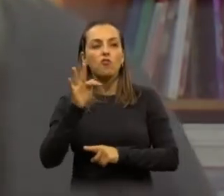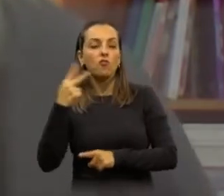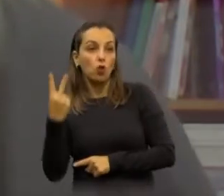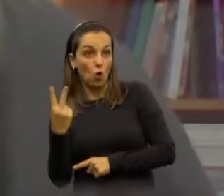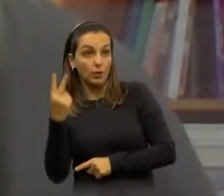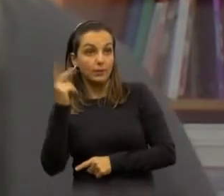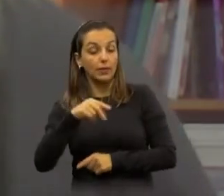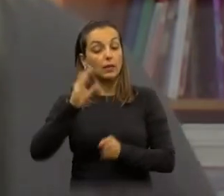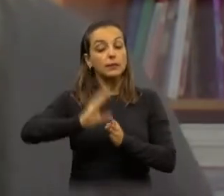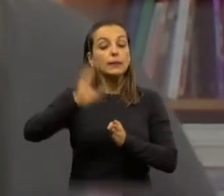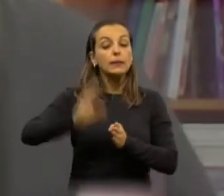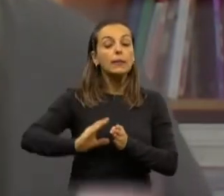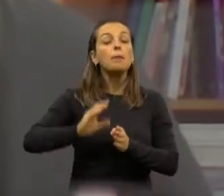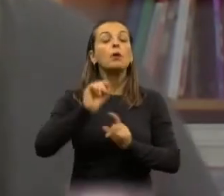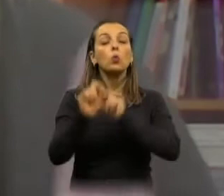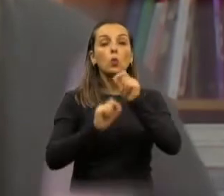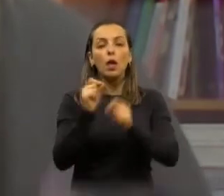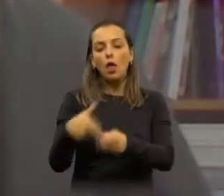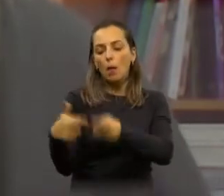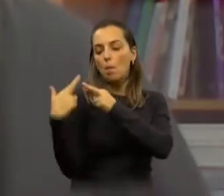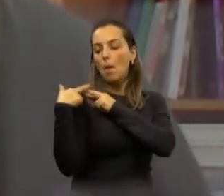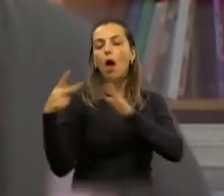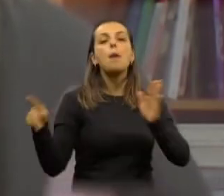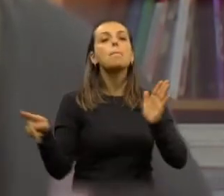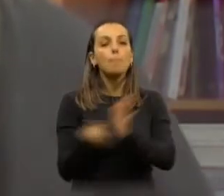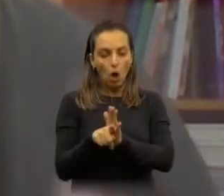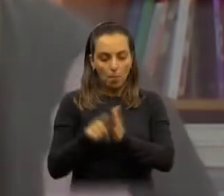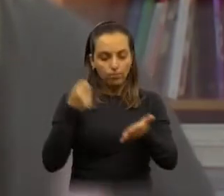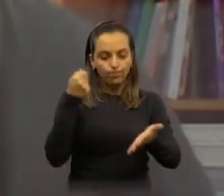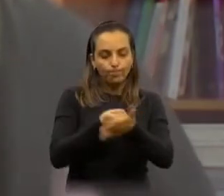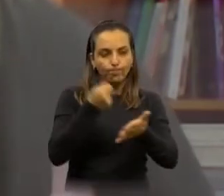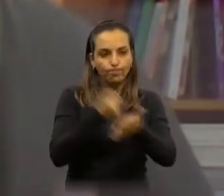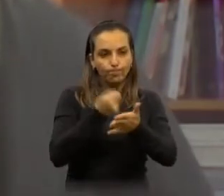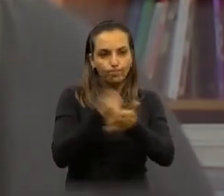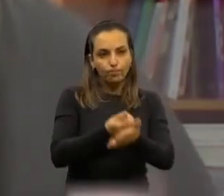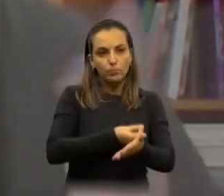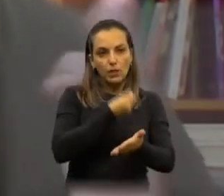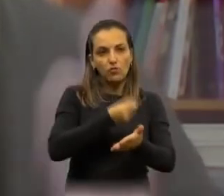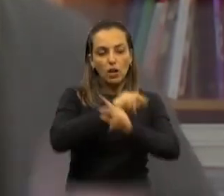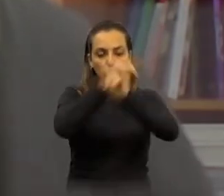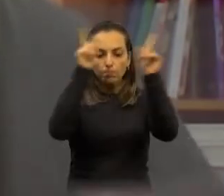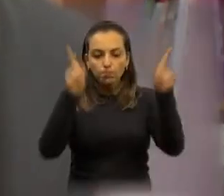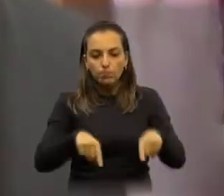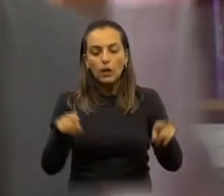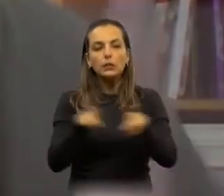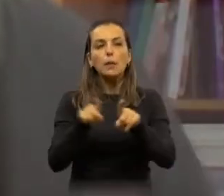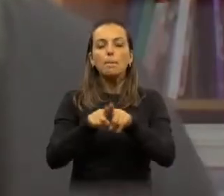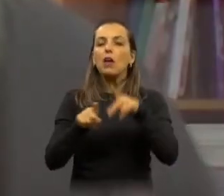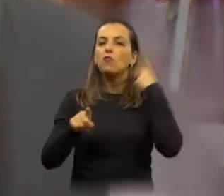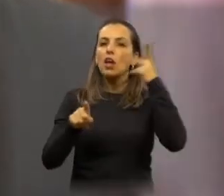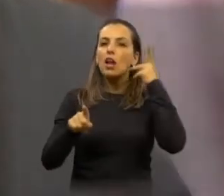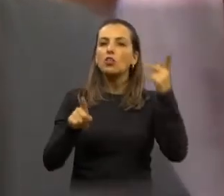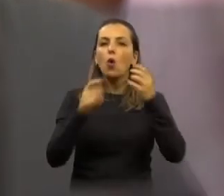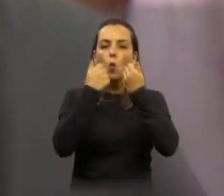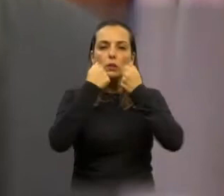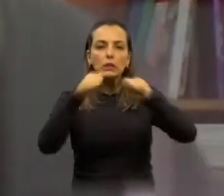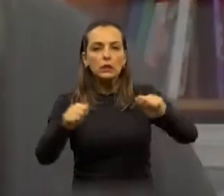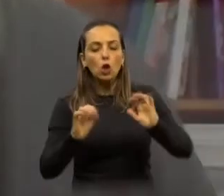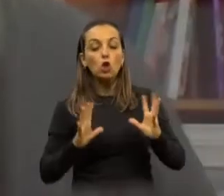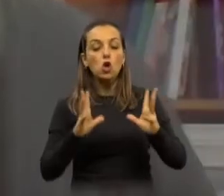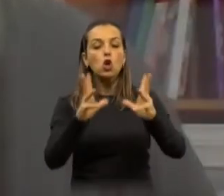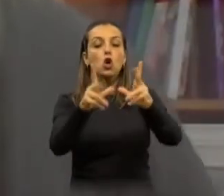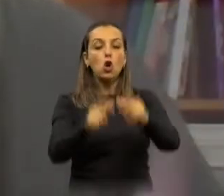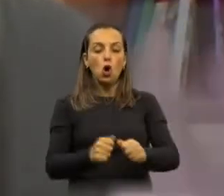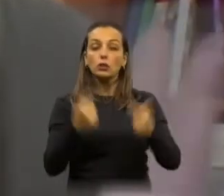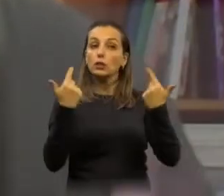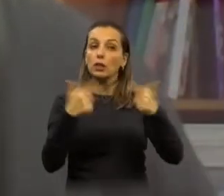dizer que essa Câmara se responsabiliza, luta pela vida dos seus servidores, dos vereadores, dos assessores, da turma